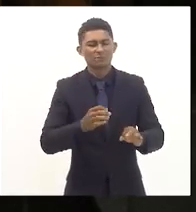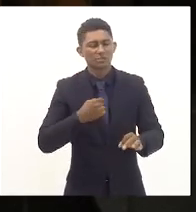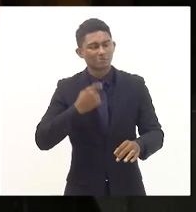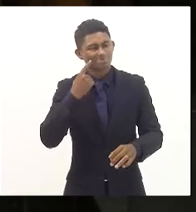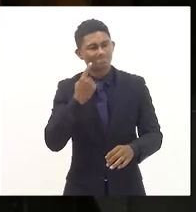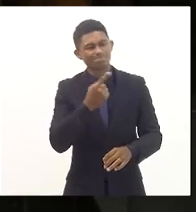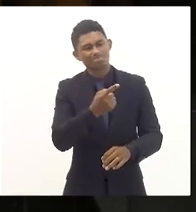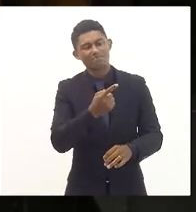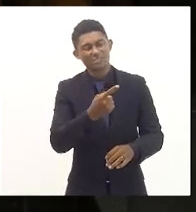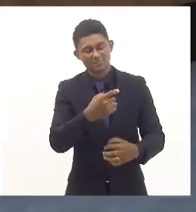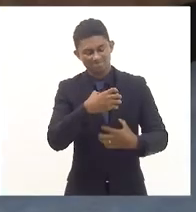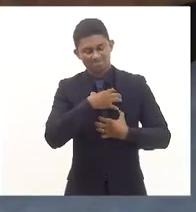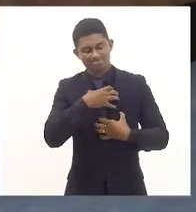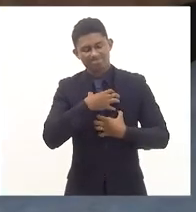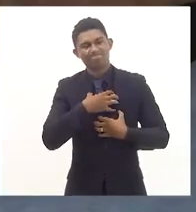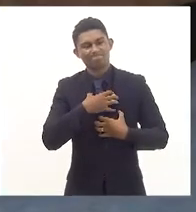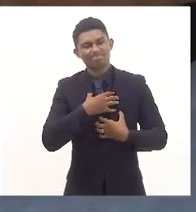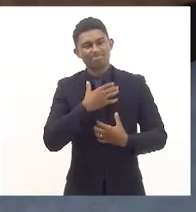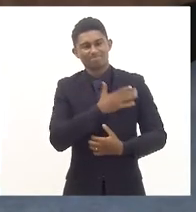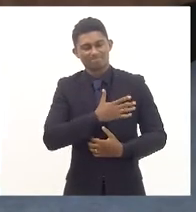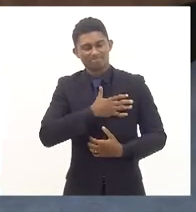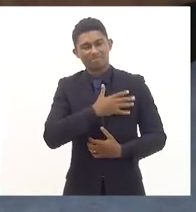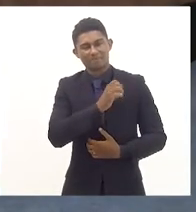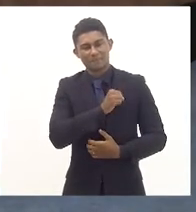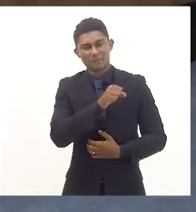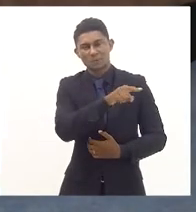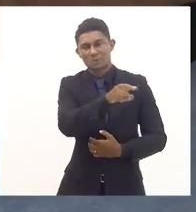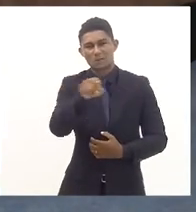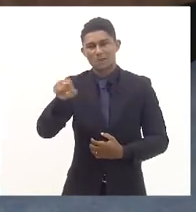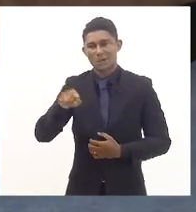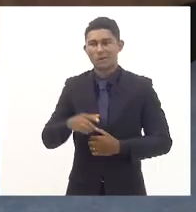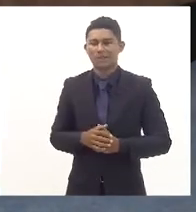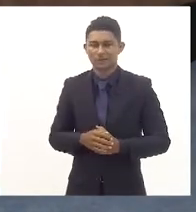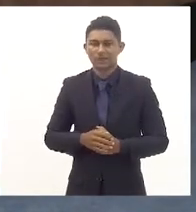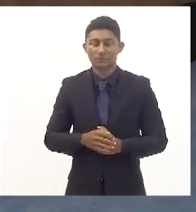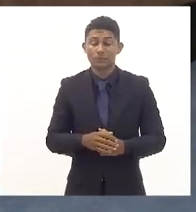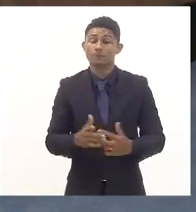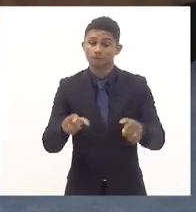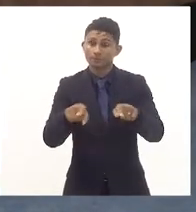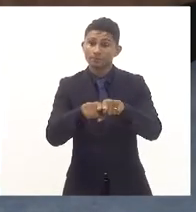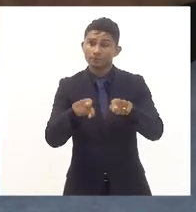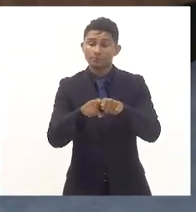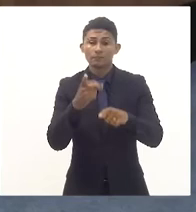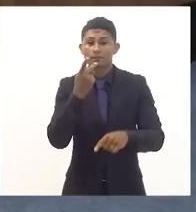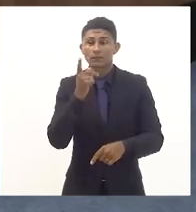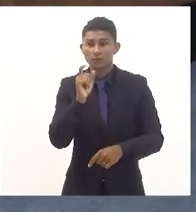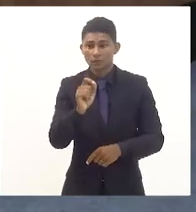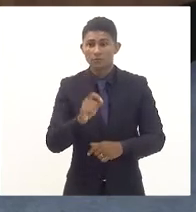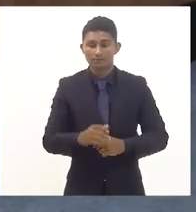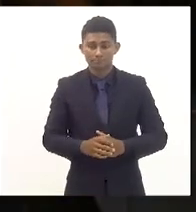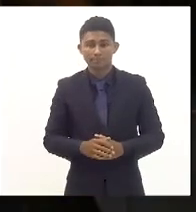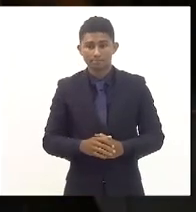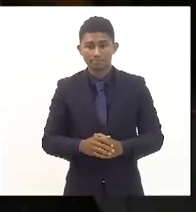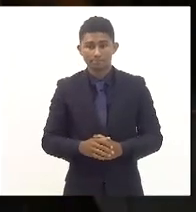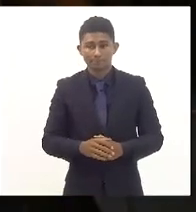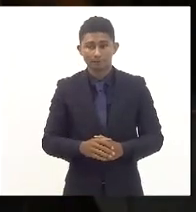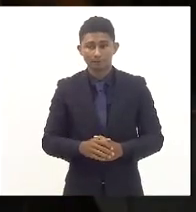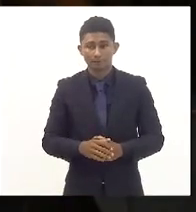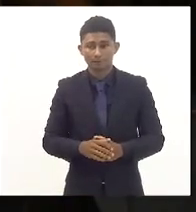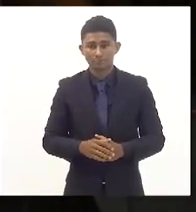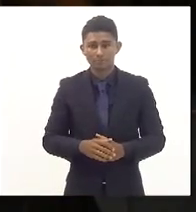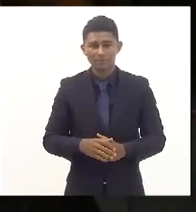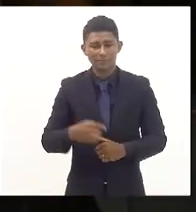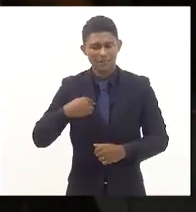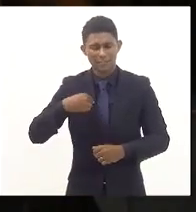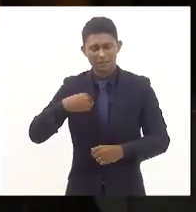e o tem profunda consideração e até mesma forma como eu disse é uma reconstrução rápida a